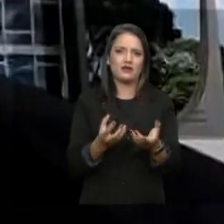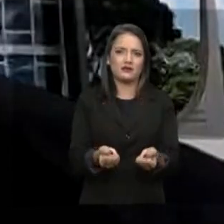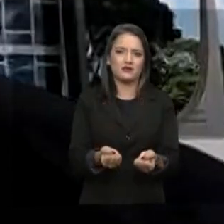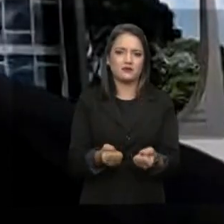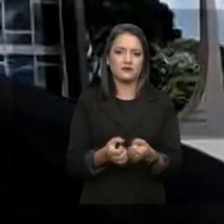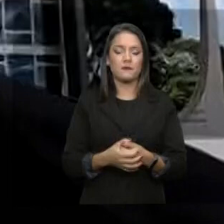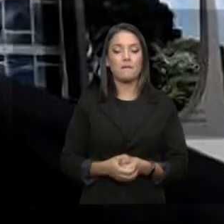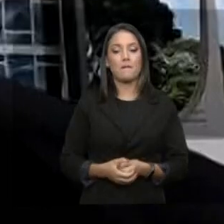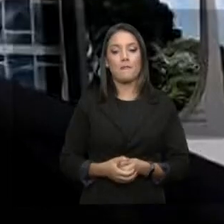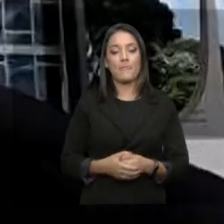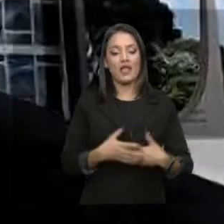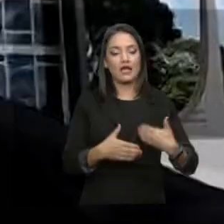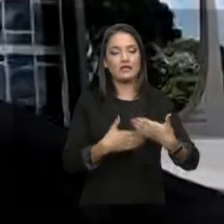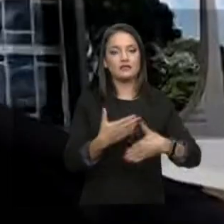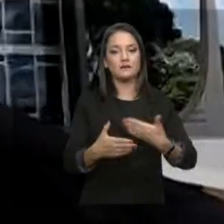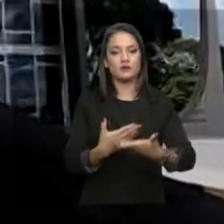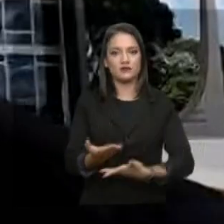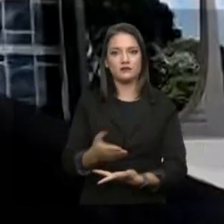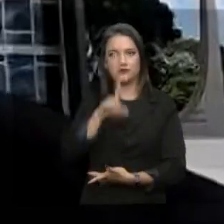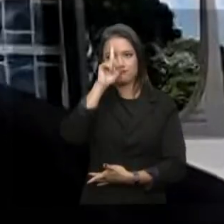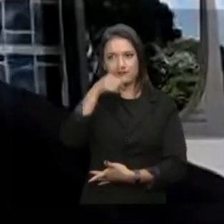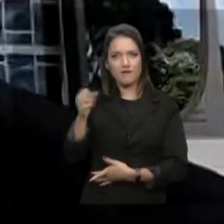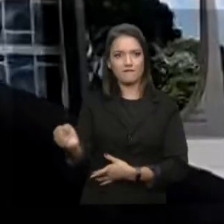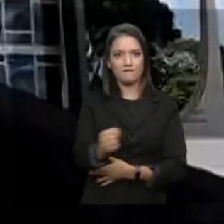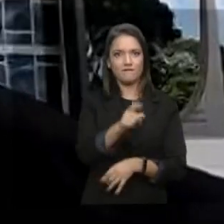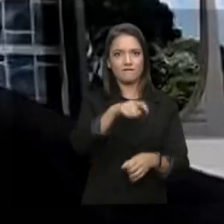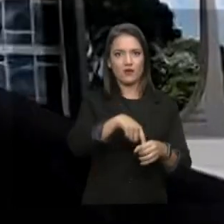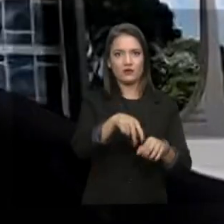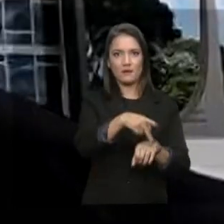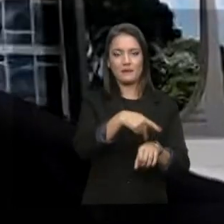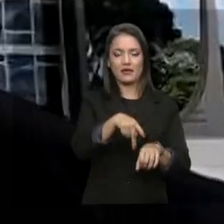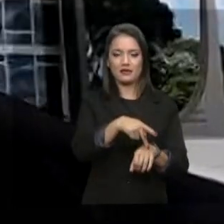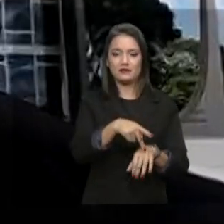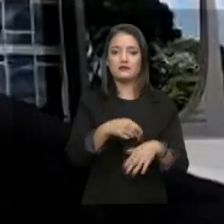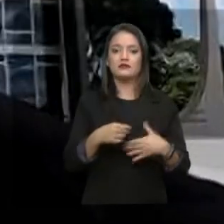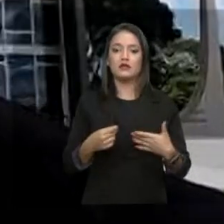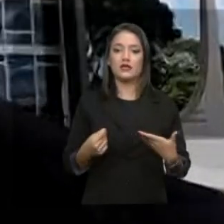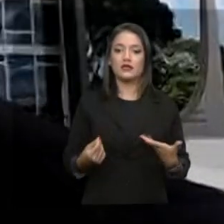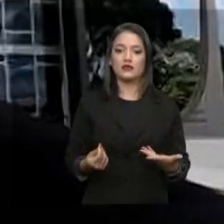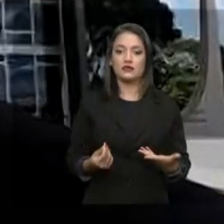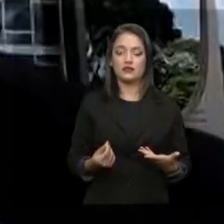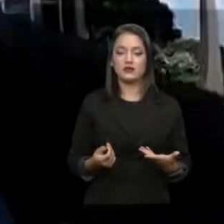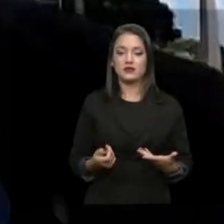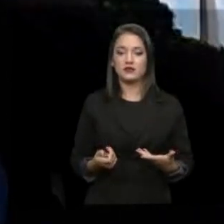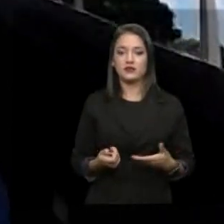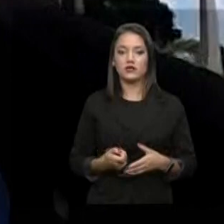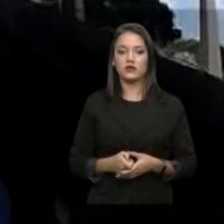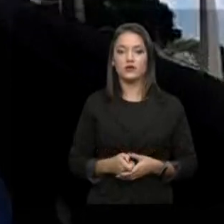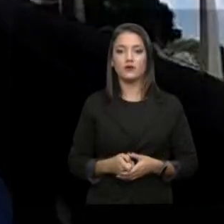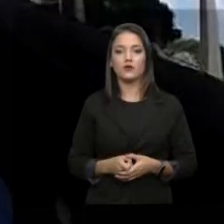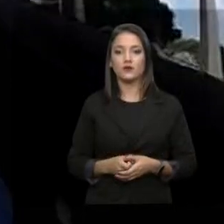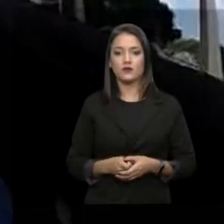Penso que o procedimento de extradição, dada a natureza de direito